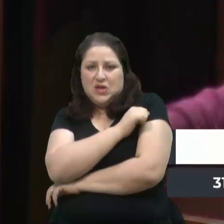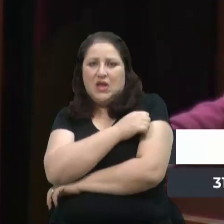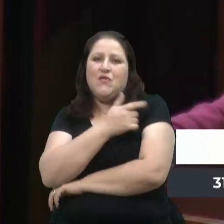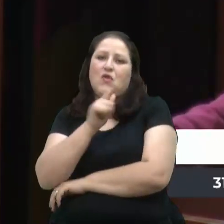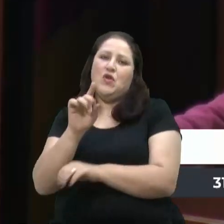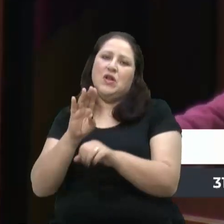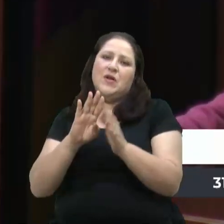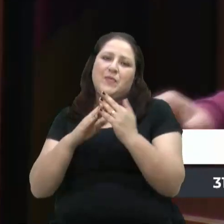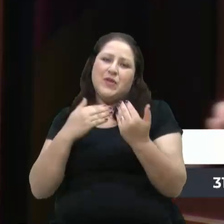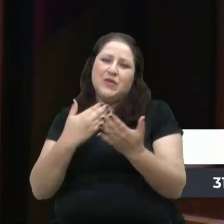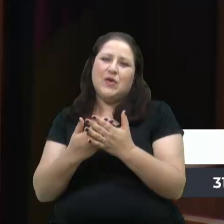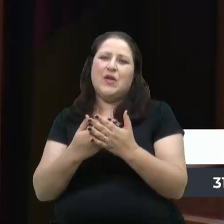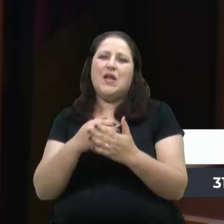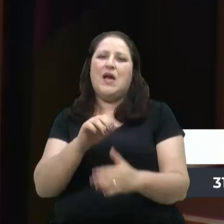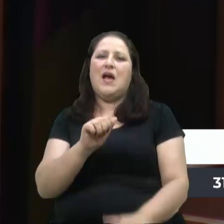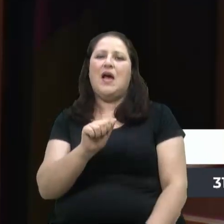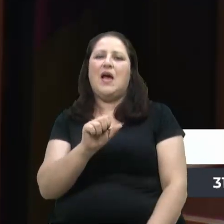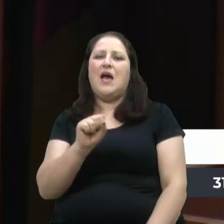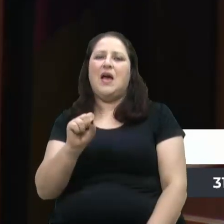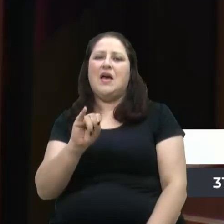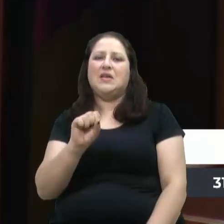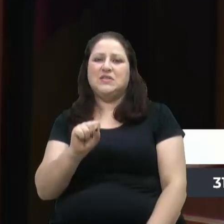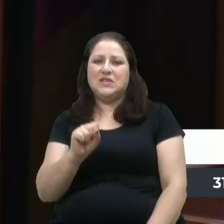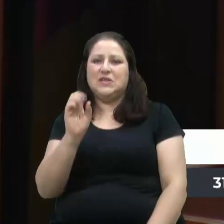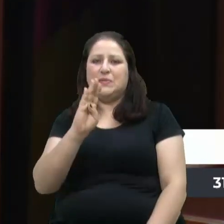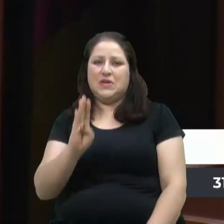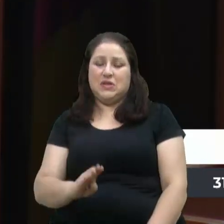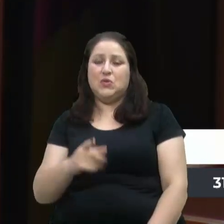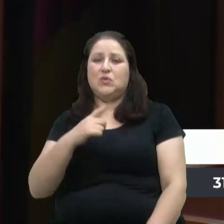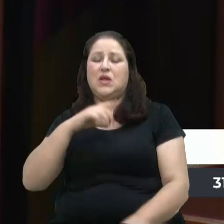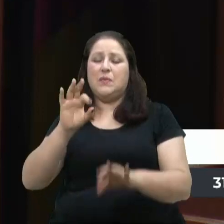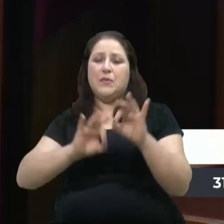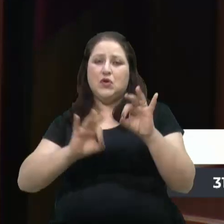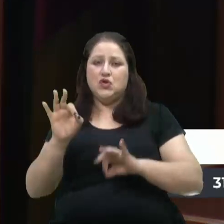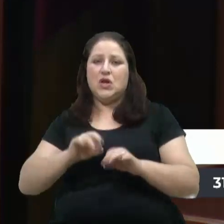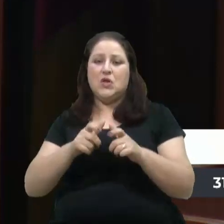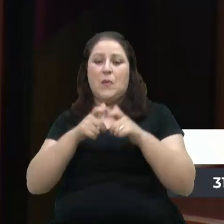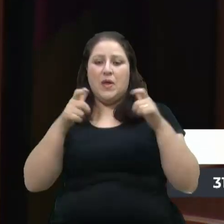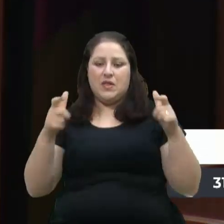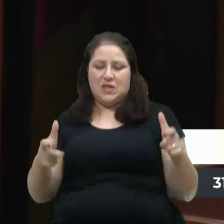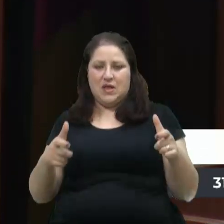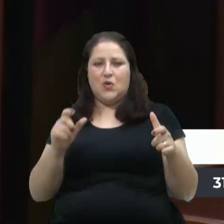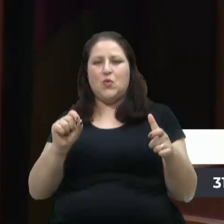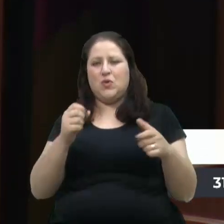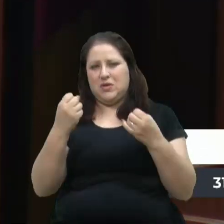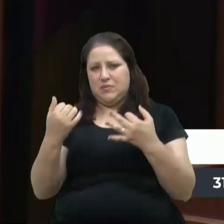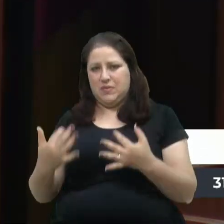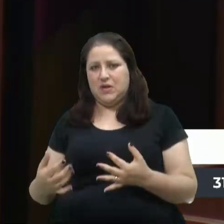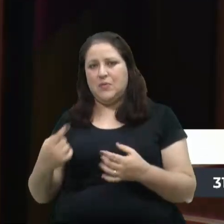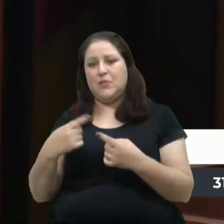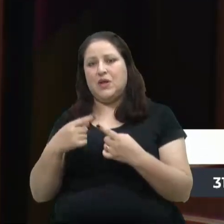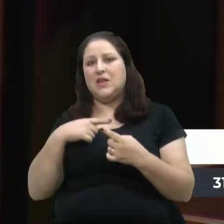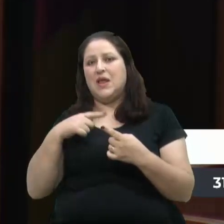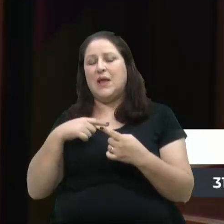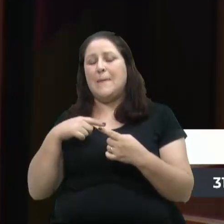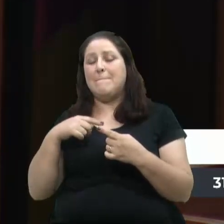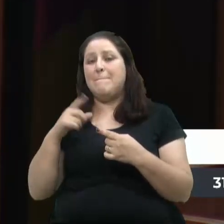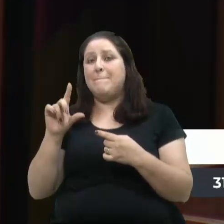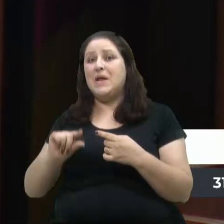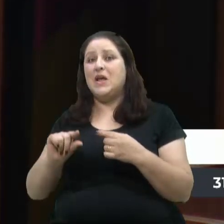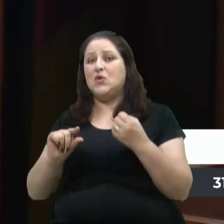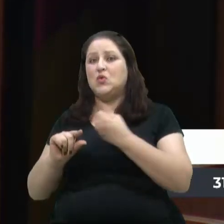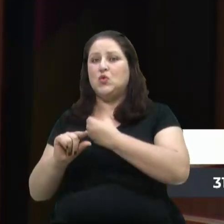projeto de ampliação então o que que eu tô querendo citar com esse exemplo que lá tem o número da densidade demográfica menor que